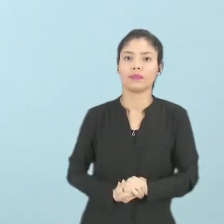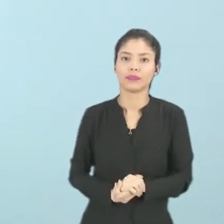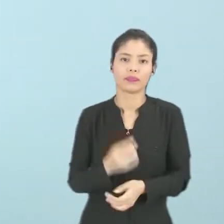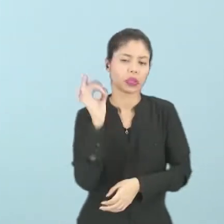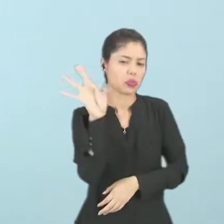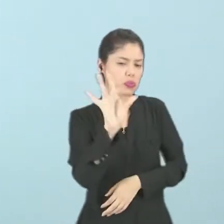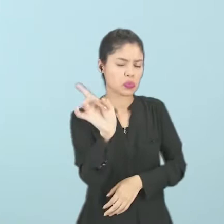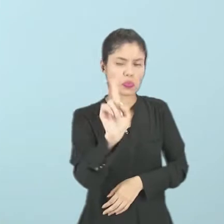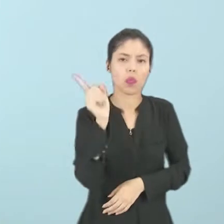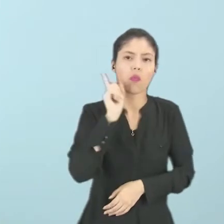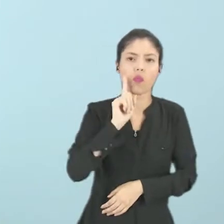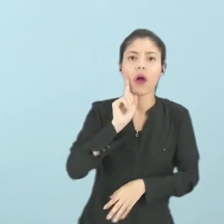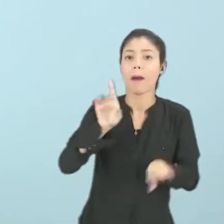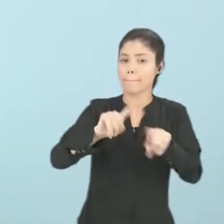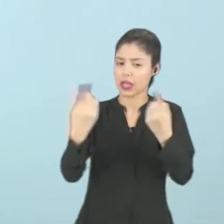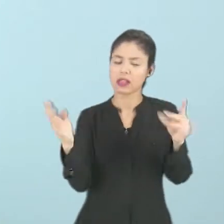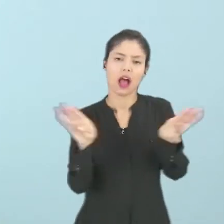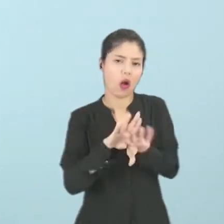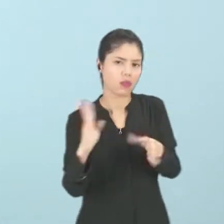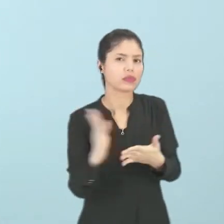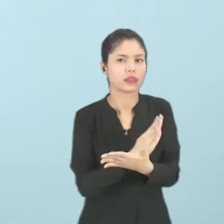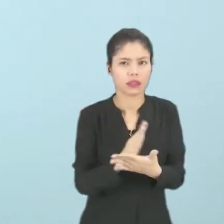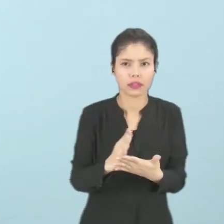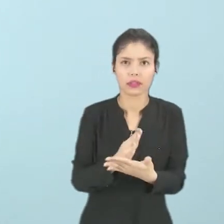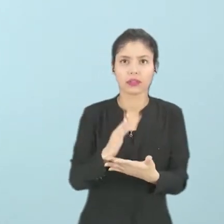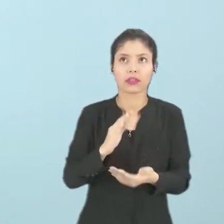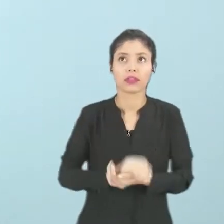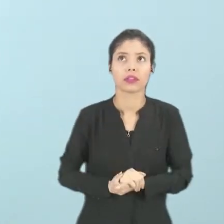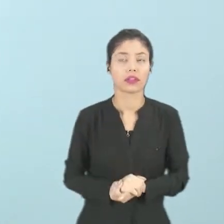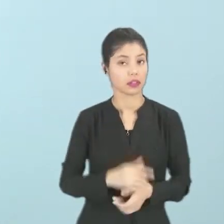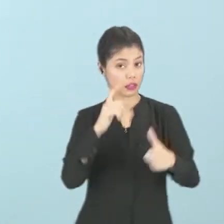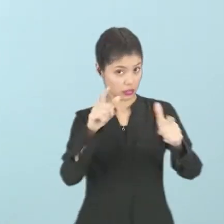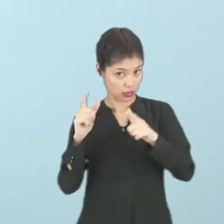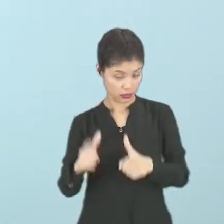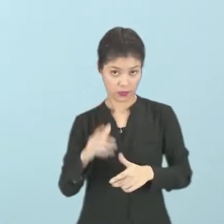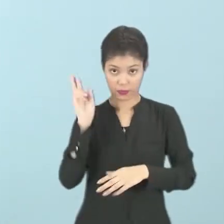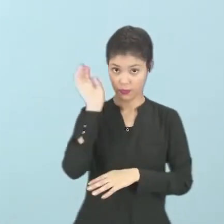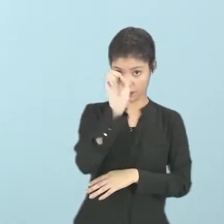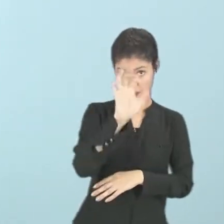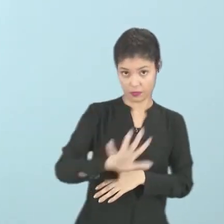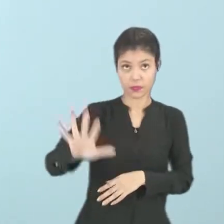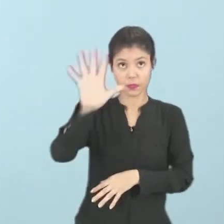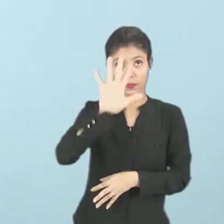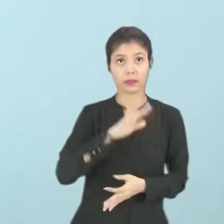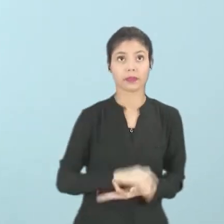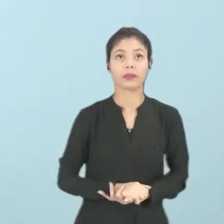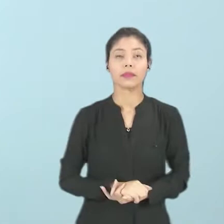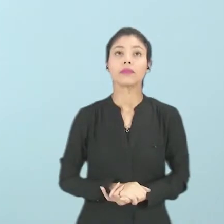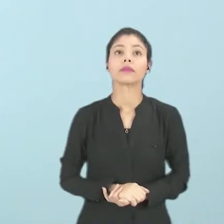nos Estados Unidos, mas em alguns lugares da Europa.